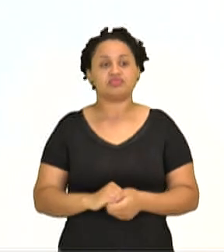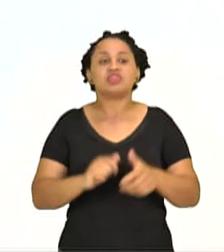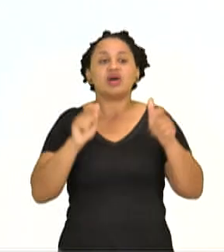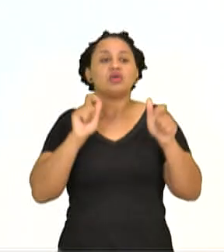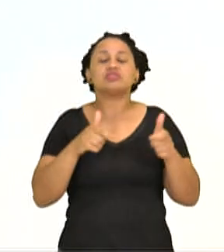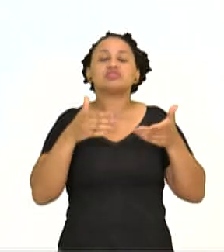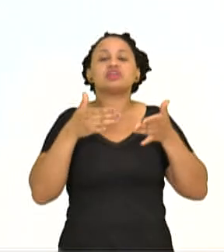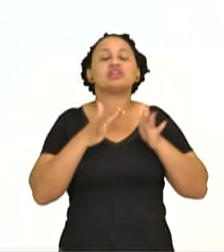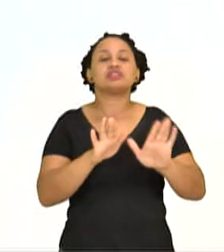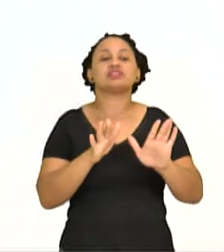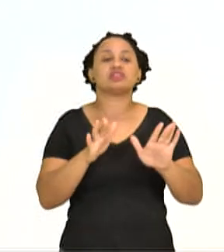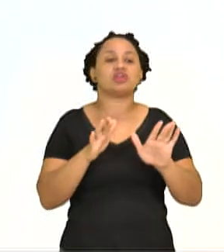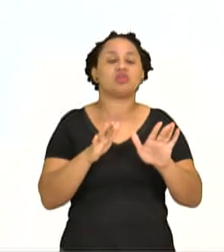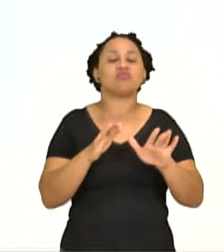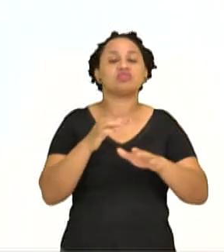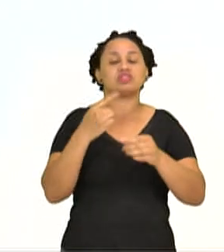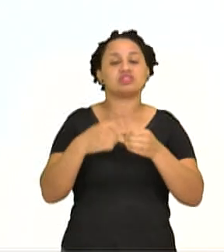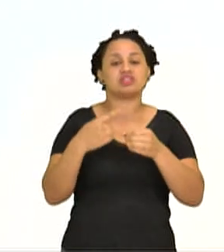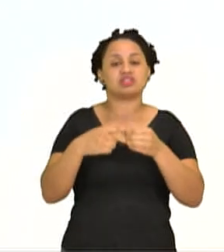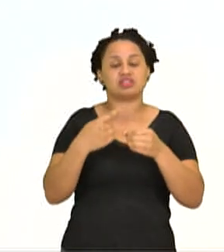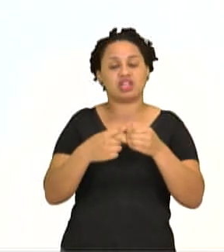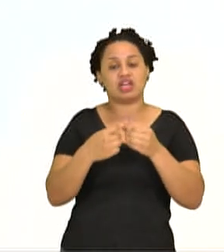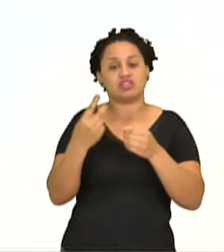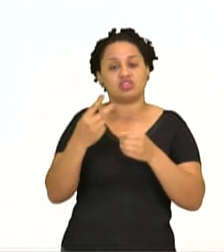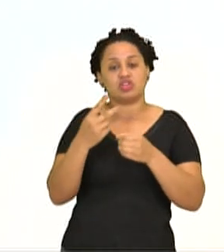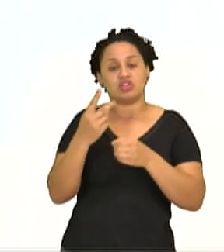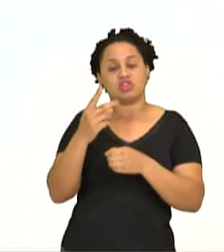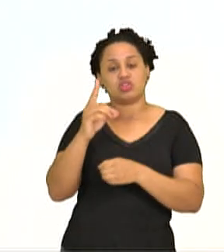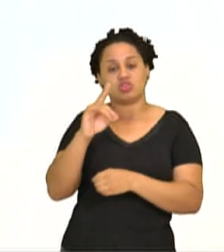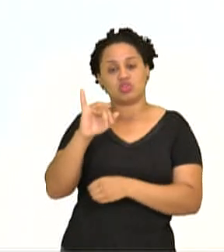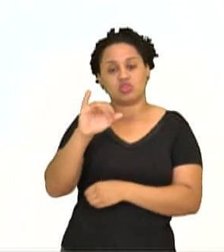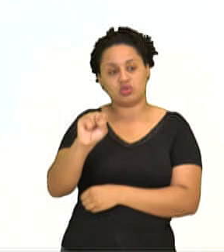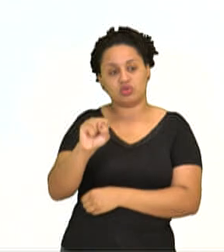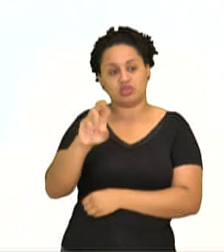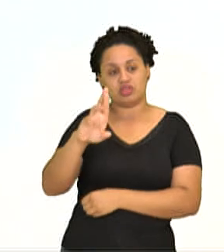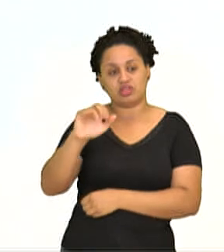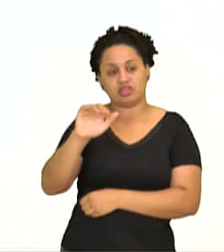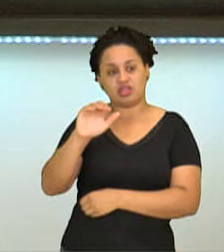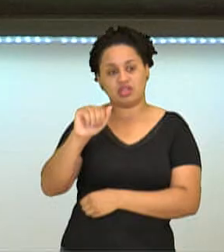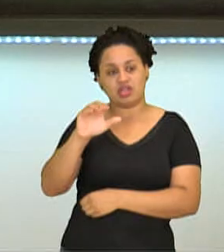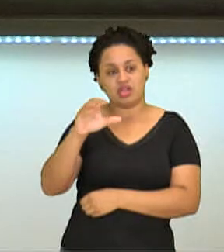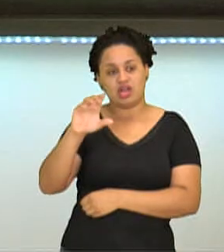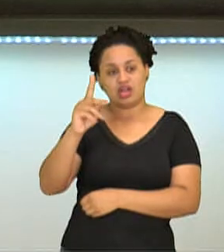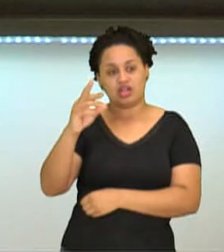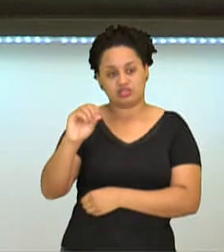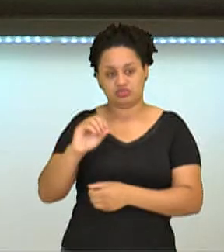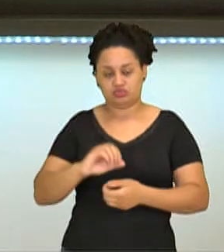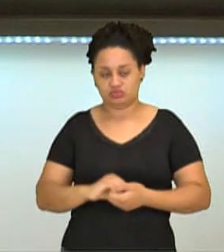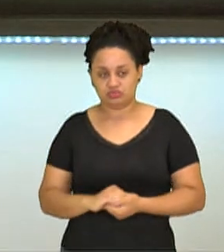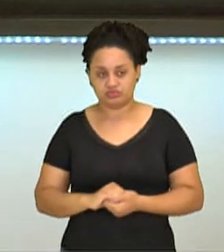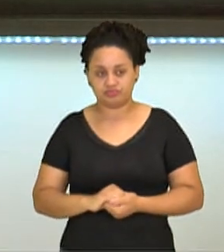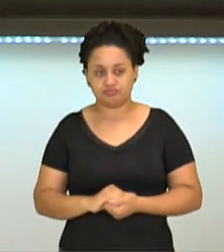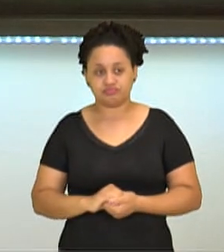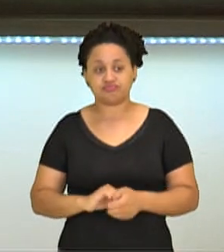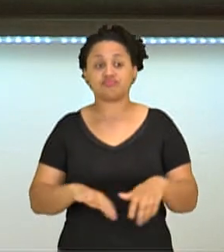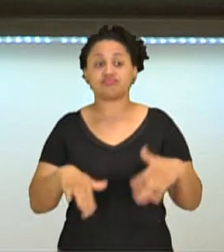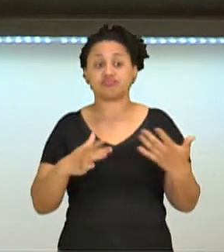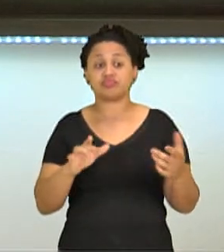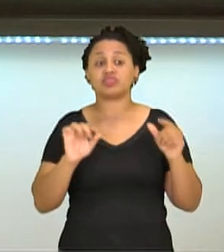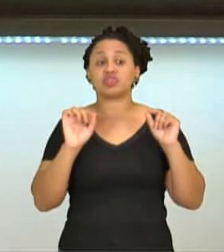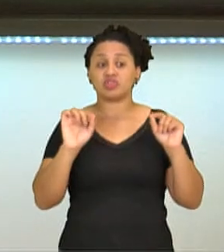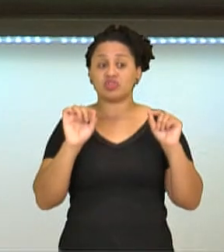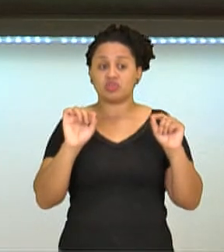Brasil. Full name, Marta Vieira da Silva. Nickname, Pelé de